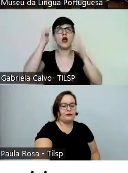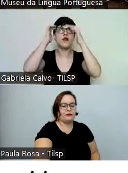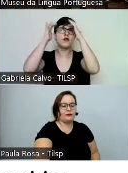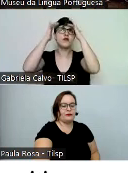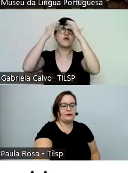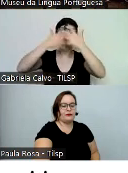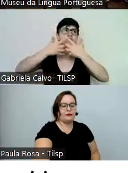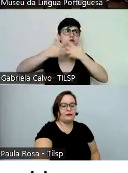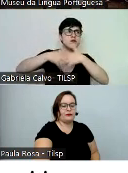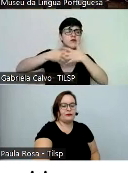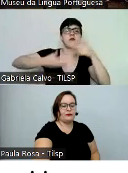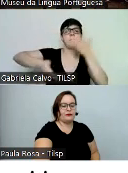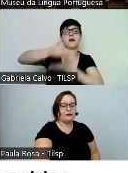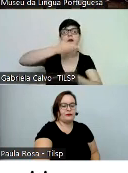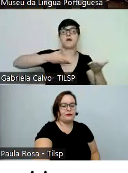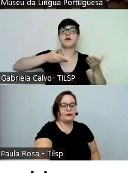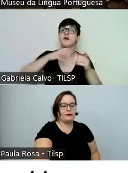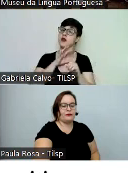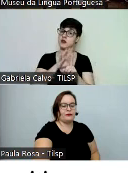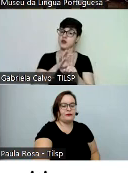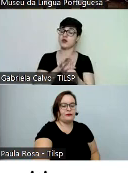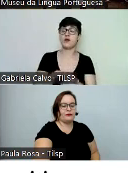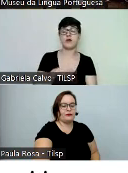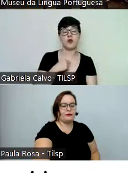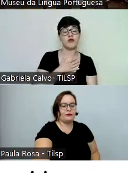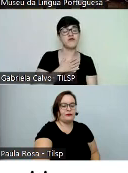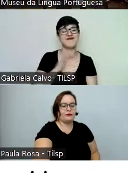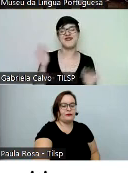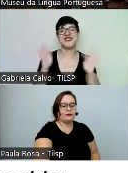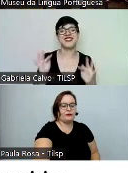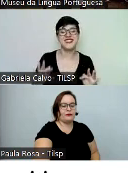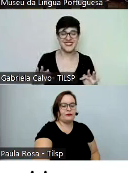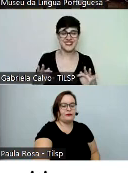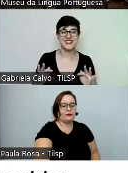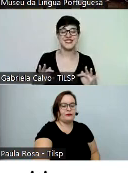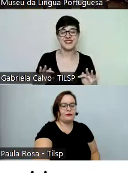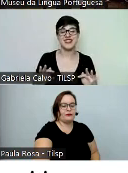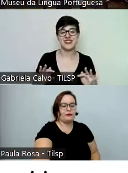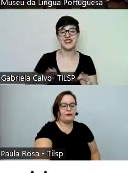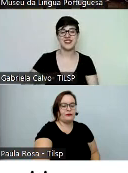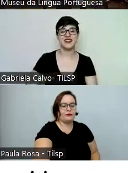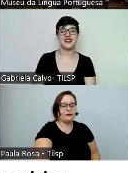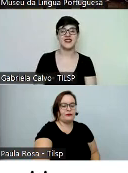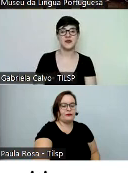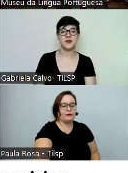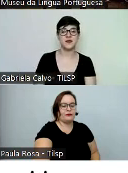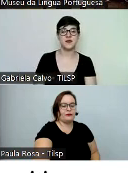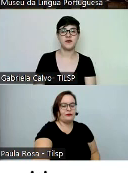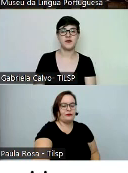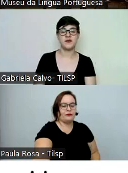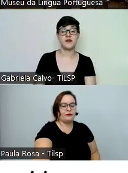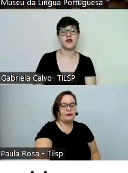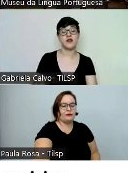isso também eu fiquei muito feliz que isso foi incluído na definição